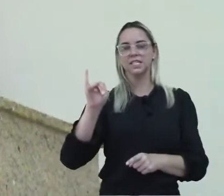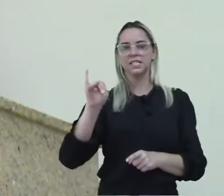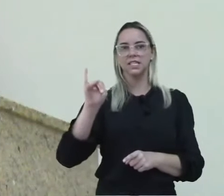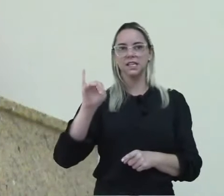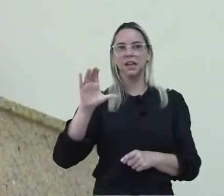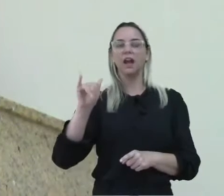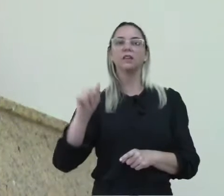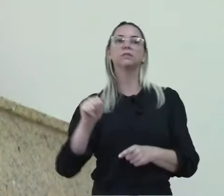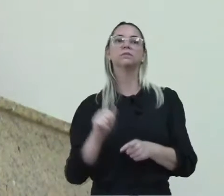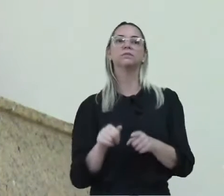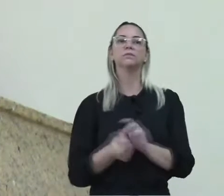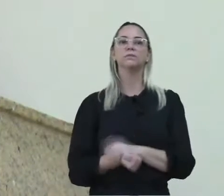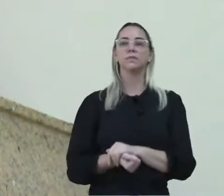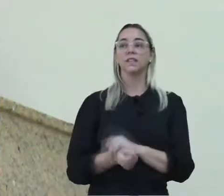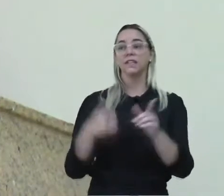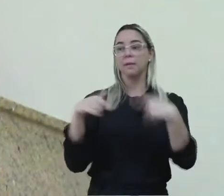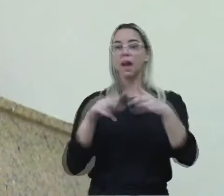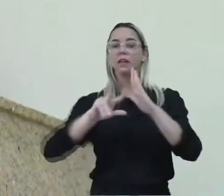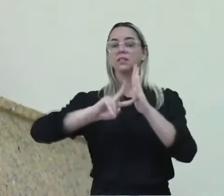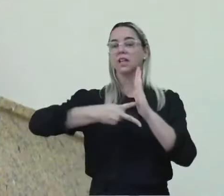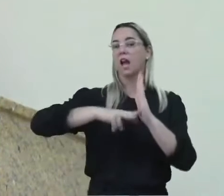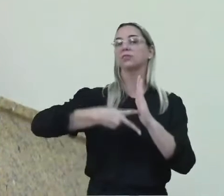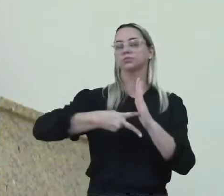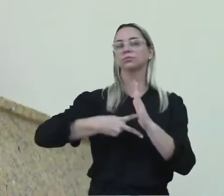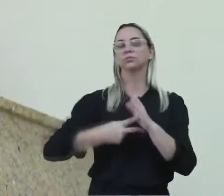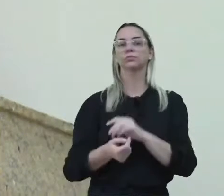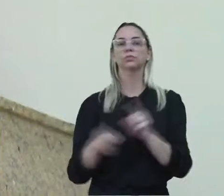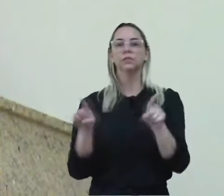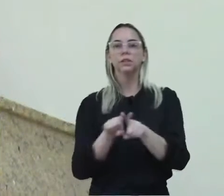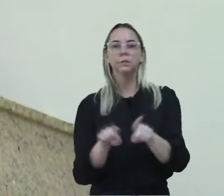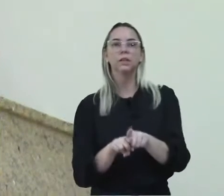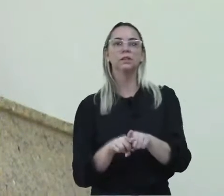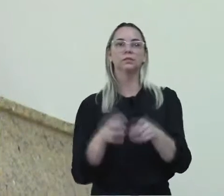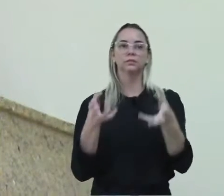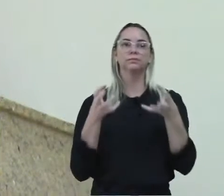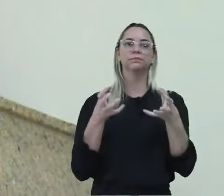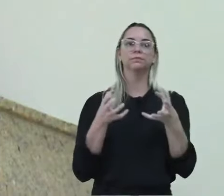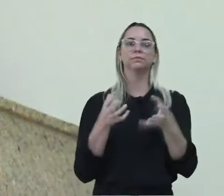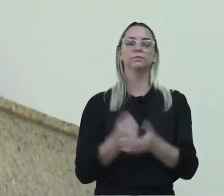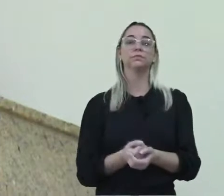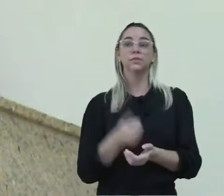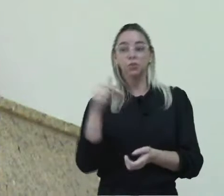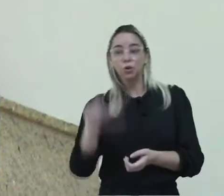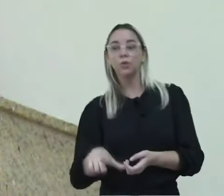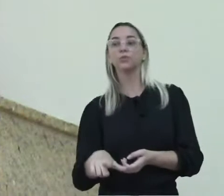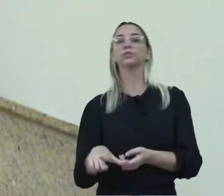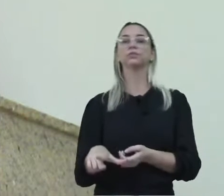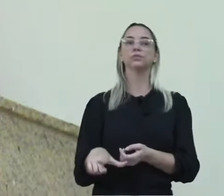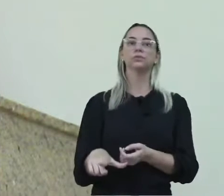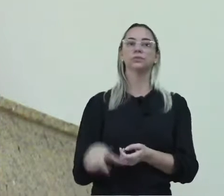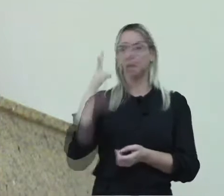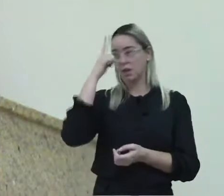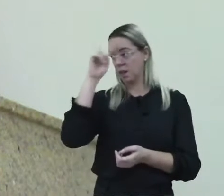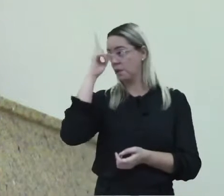funcionária do nosso sindicato. Também quero mandar, né, mais uma vez, lembrar